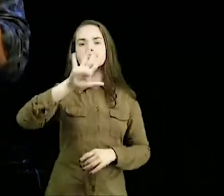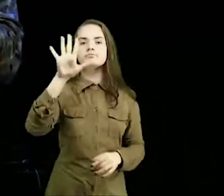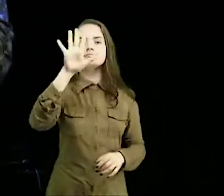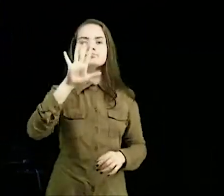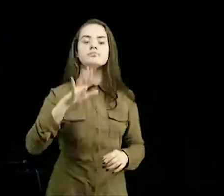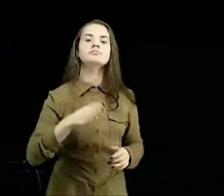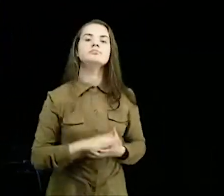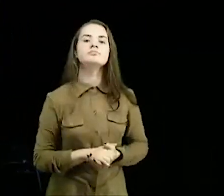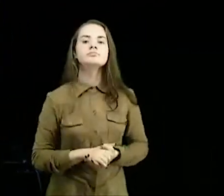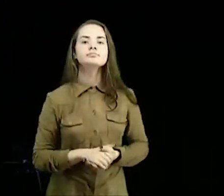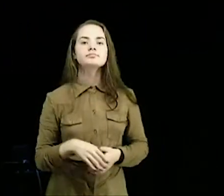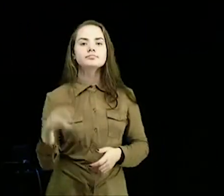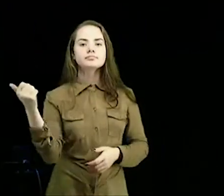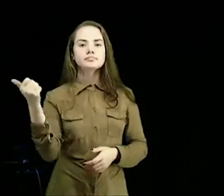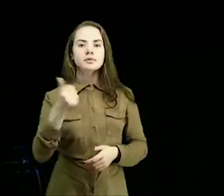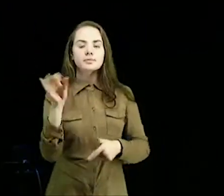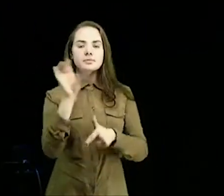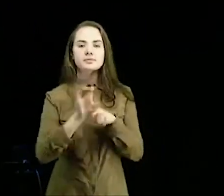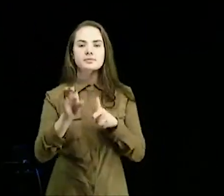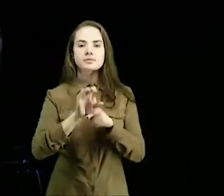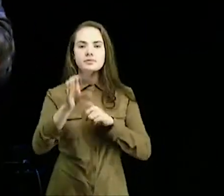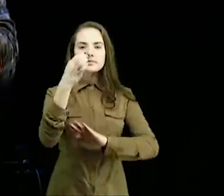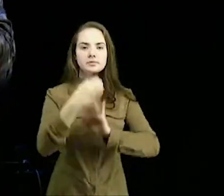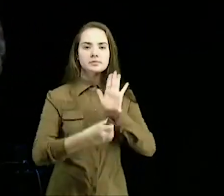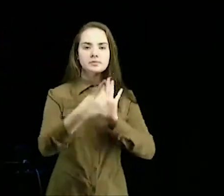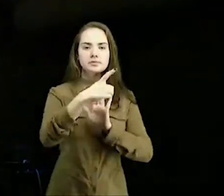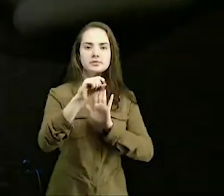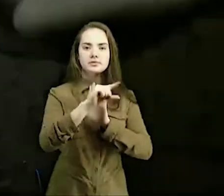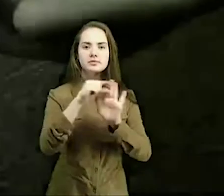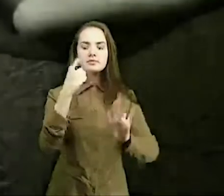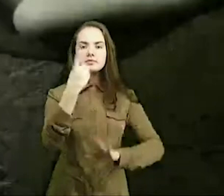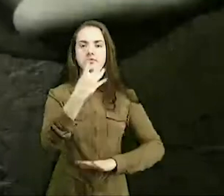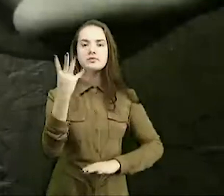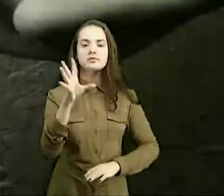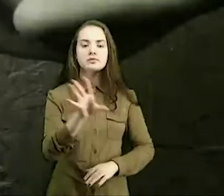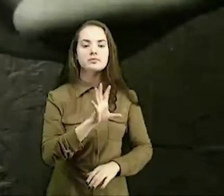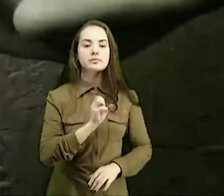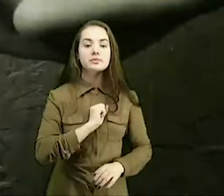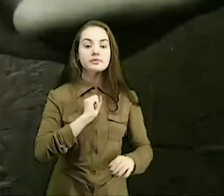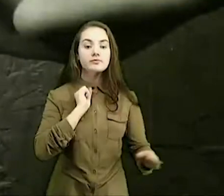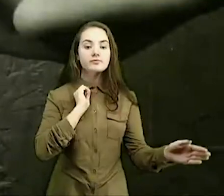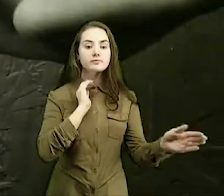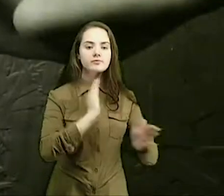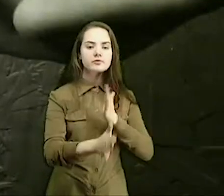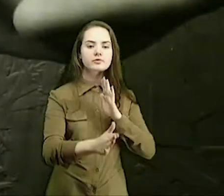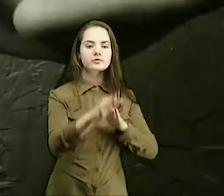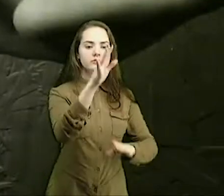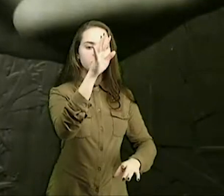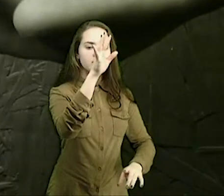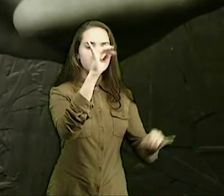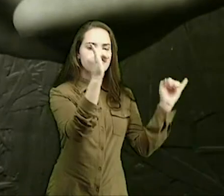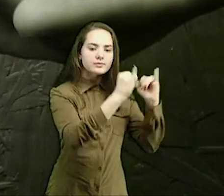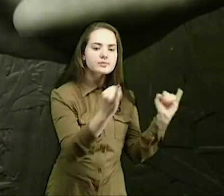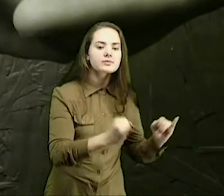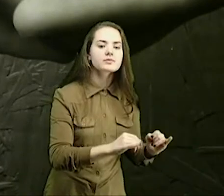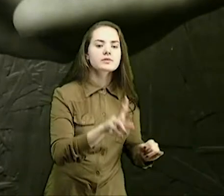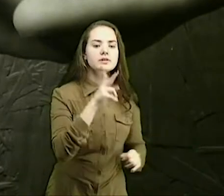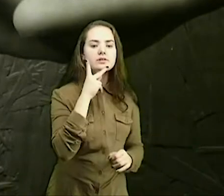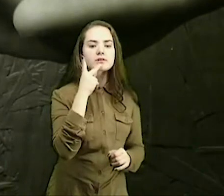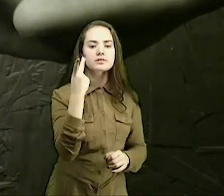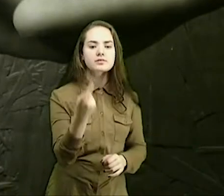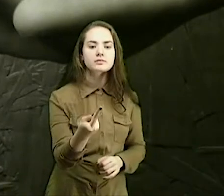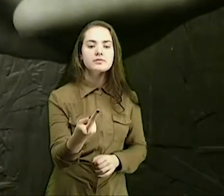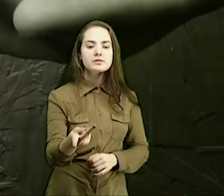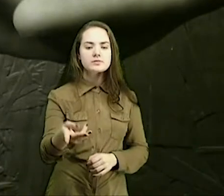queria chegar, 1 Coríntios 10, 14. Portanto, meus amados, fugir da idolatria. Falo como a criteriosa,